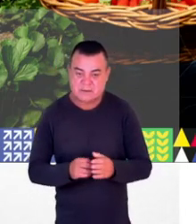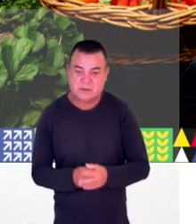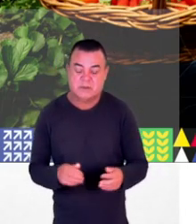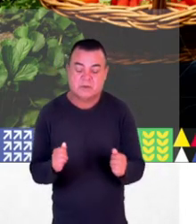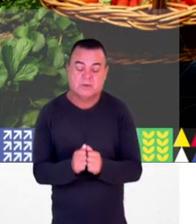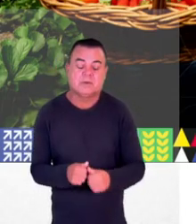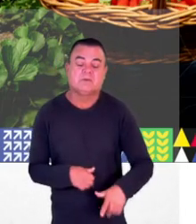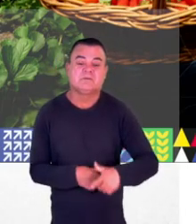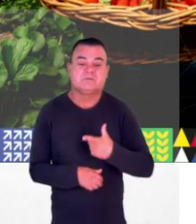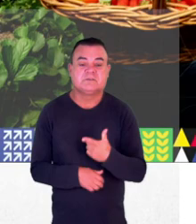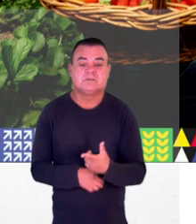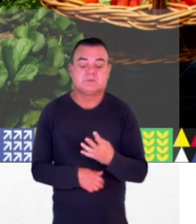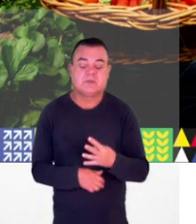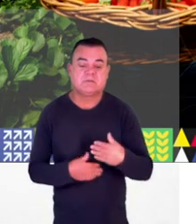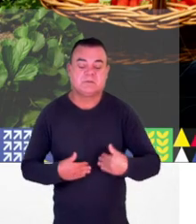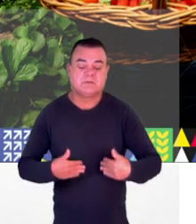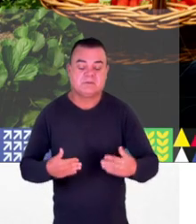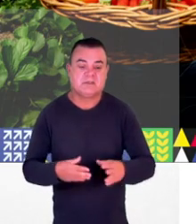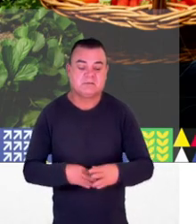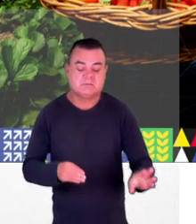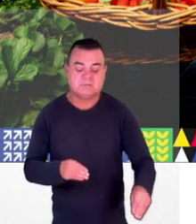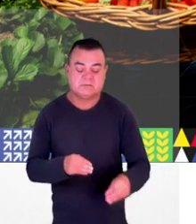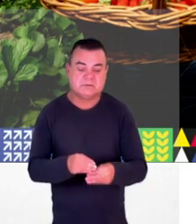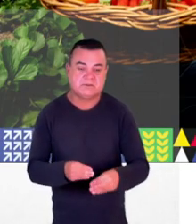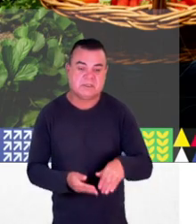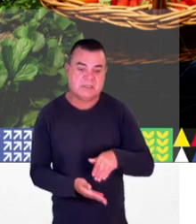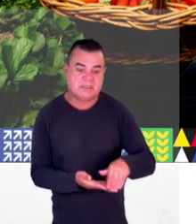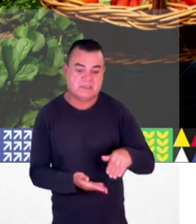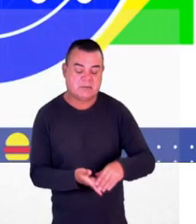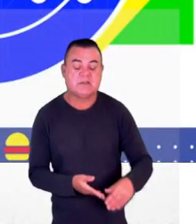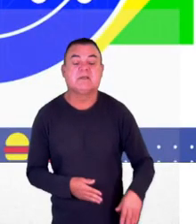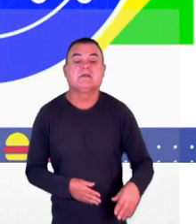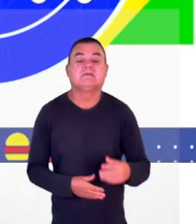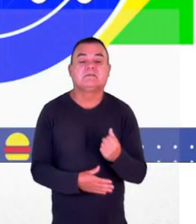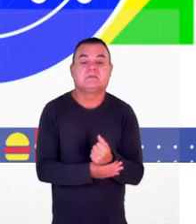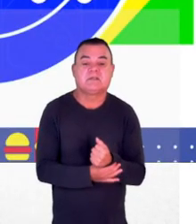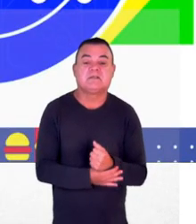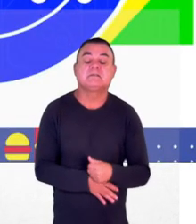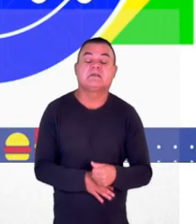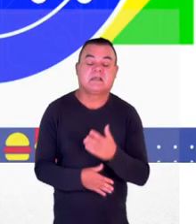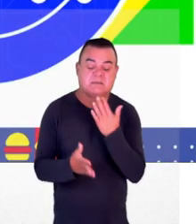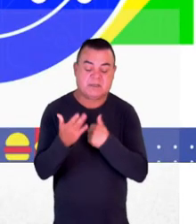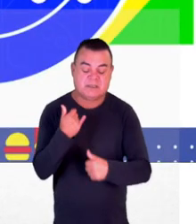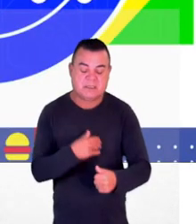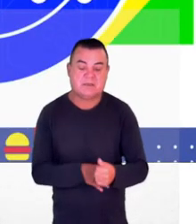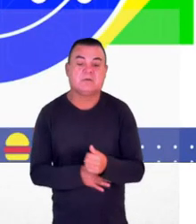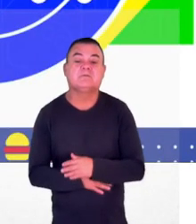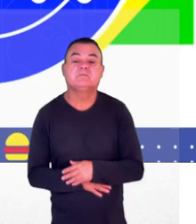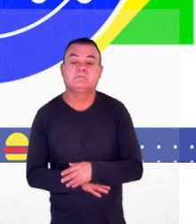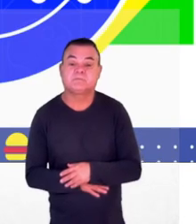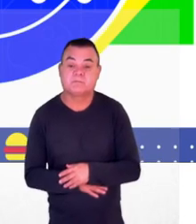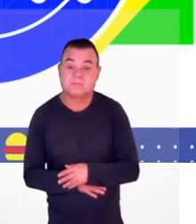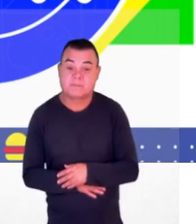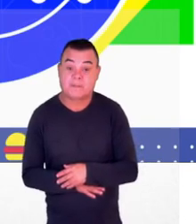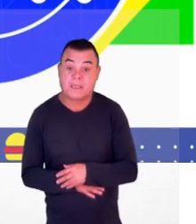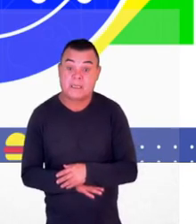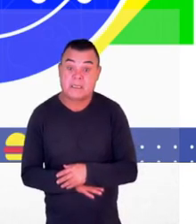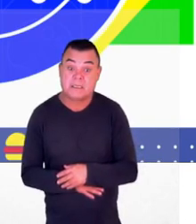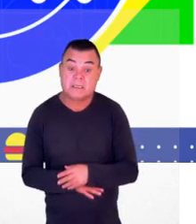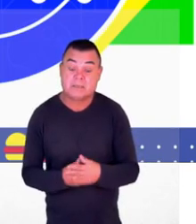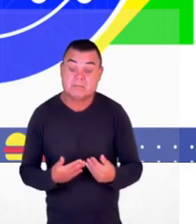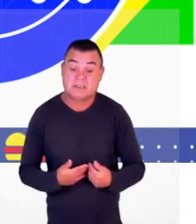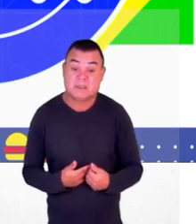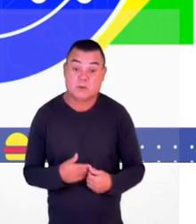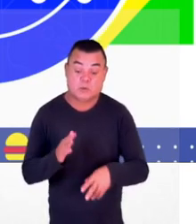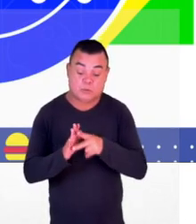24 Ministérios que compõe a câmara interministerial de segurança alimentar e nutricional a kaisan E aí o plano ele